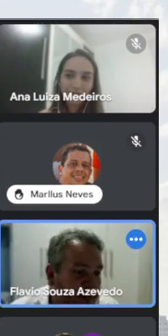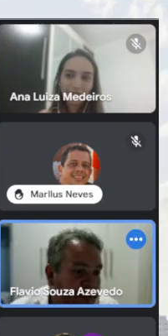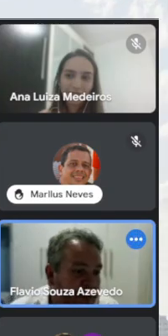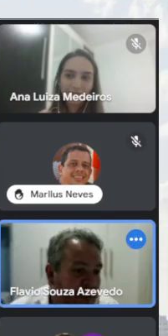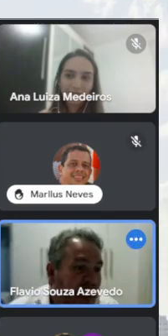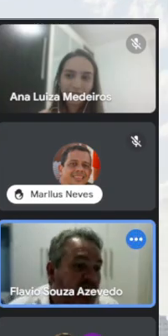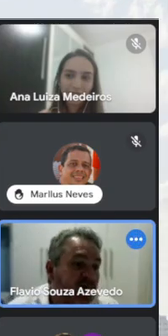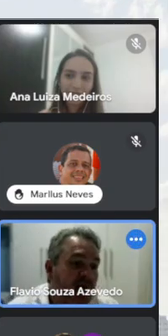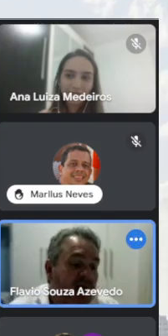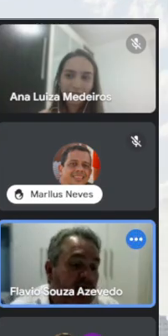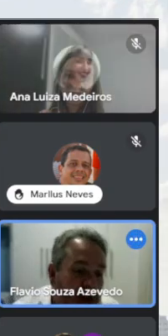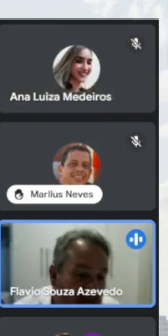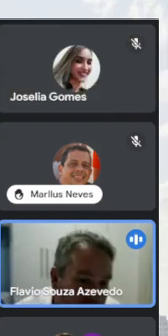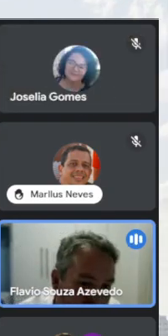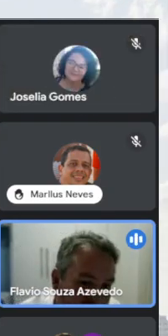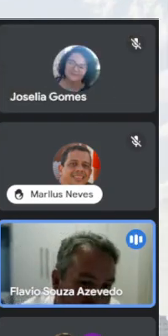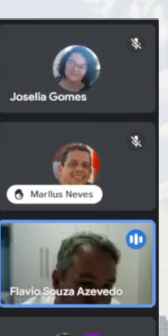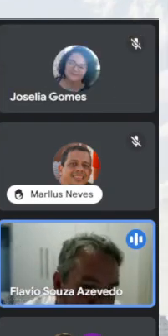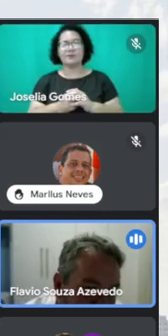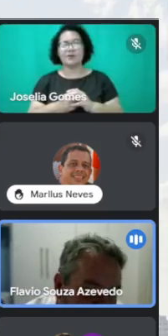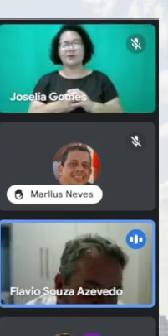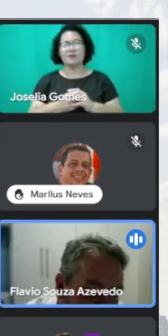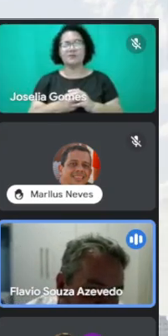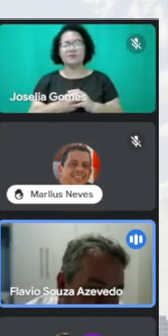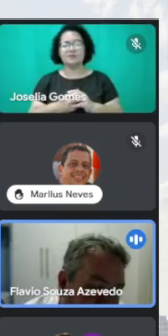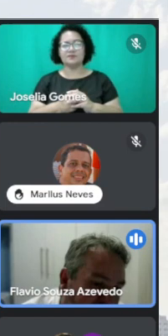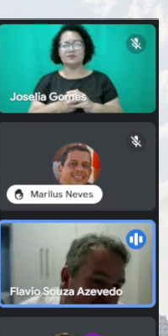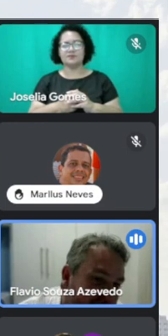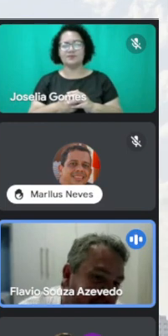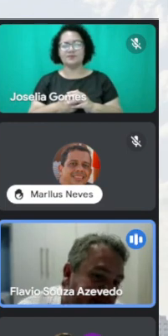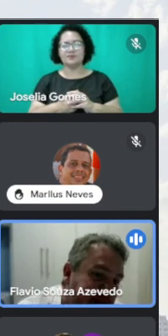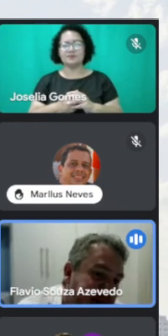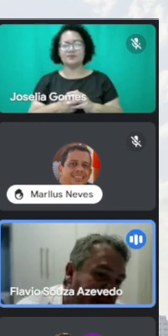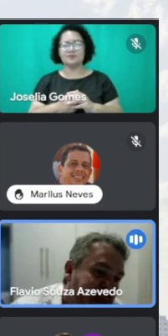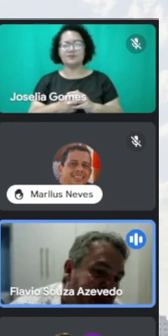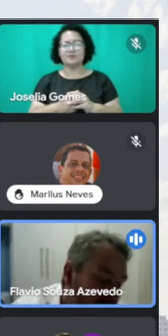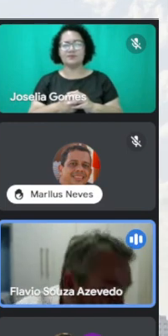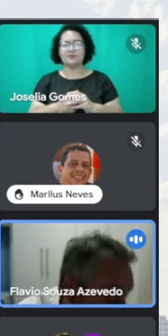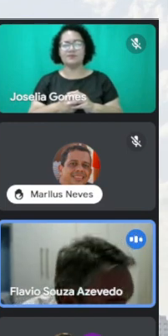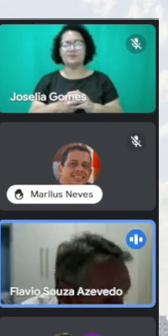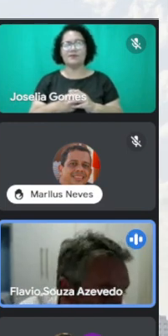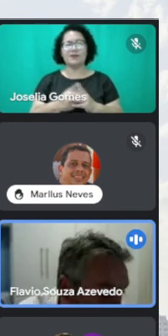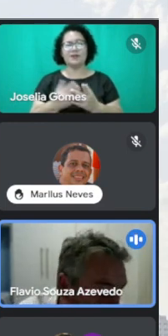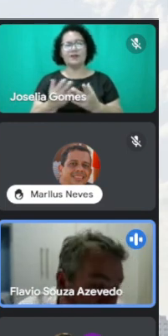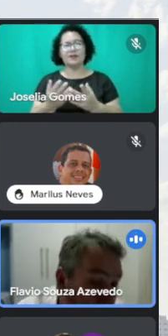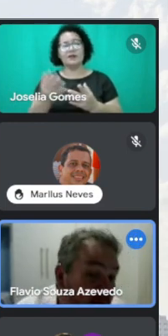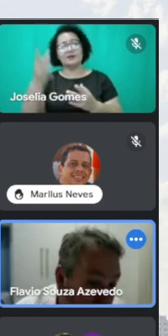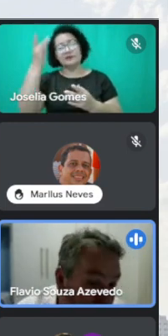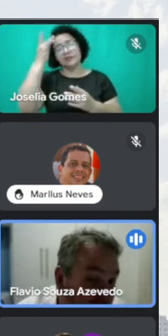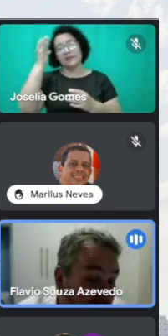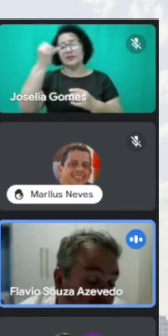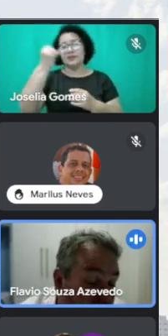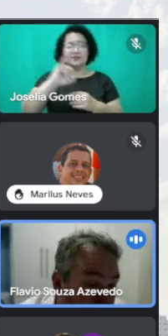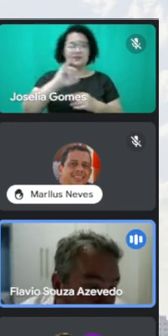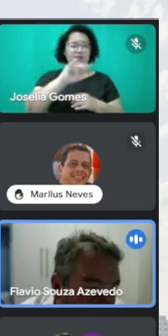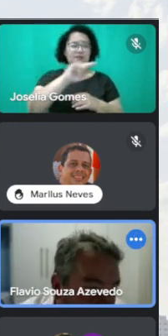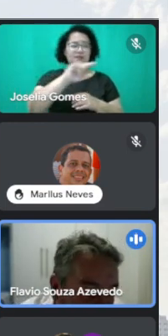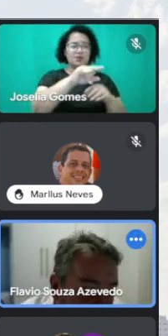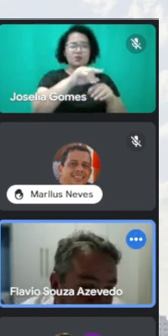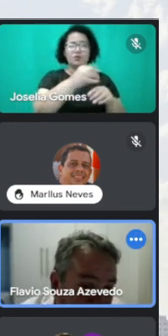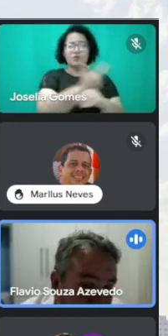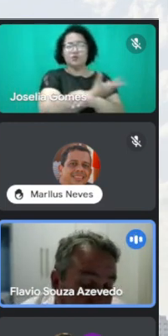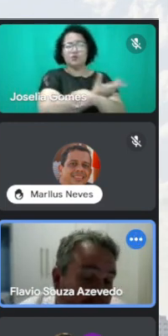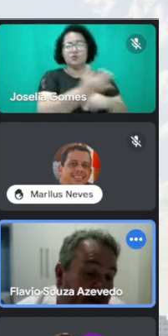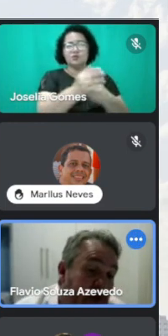óbvia, aí não cabia se o jardim ia suportar ou não, poderia até